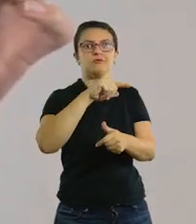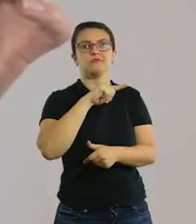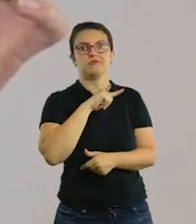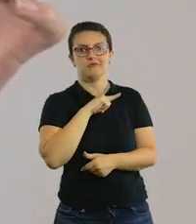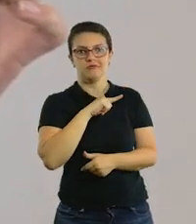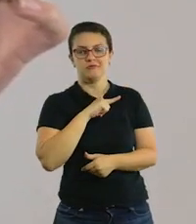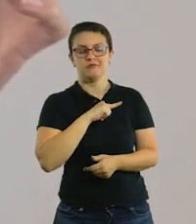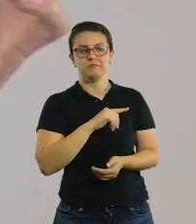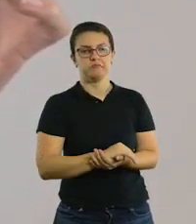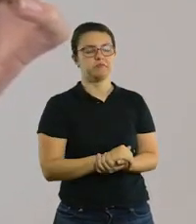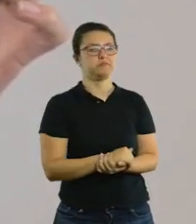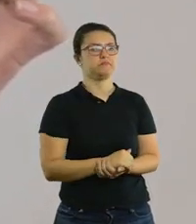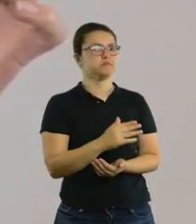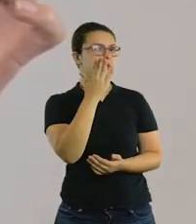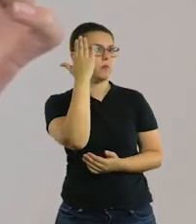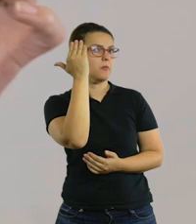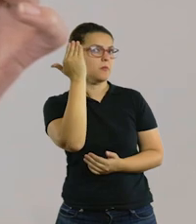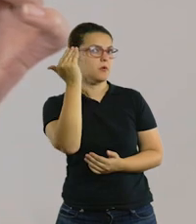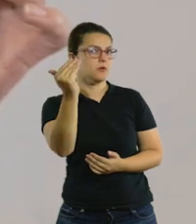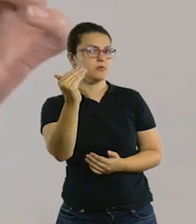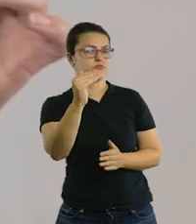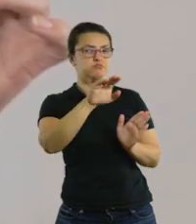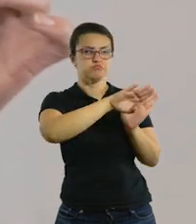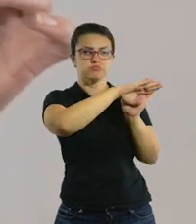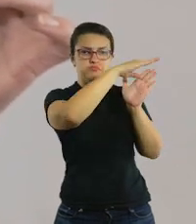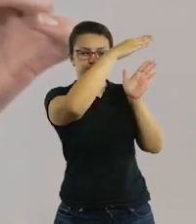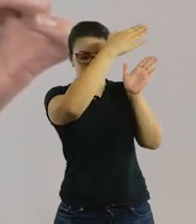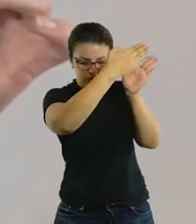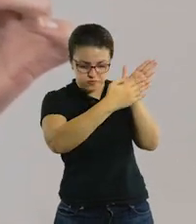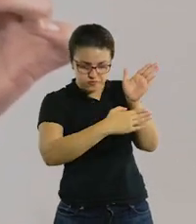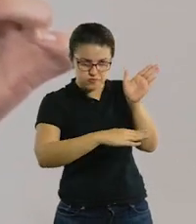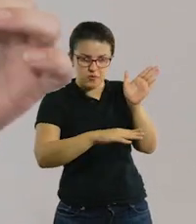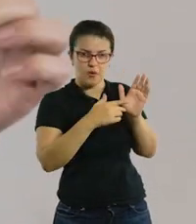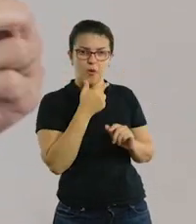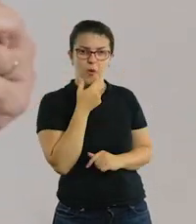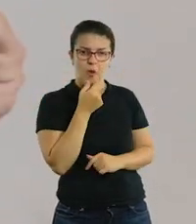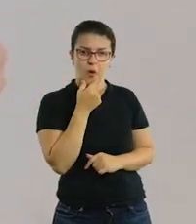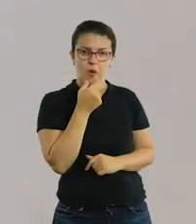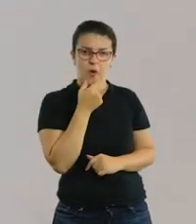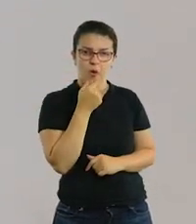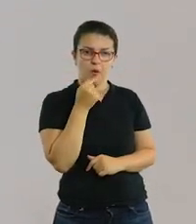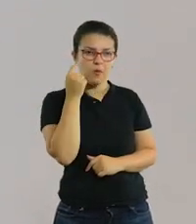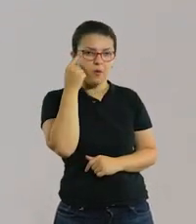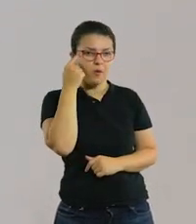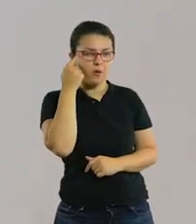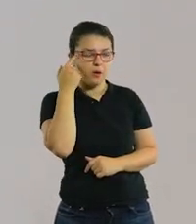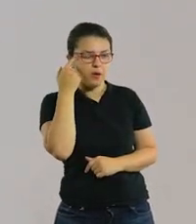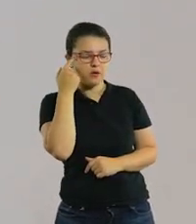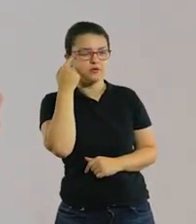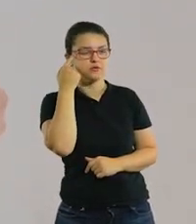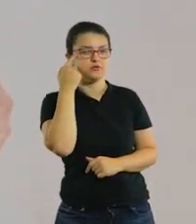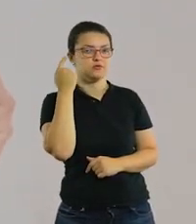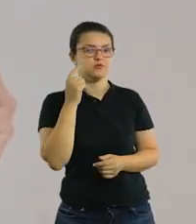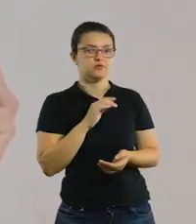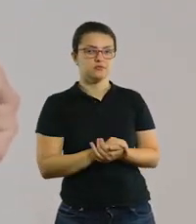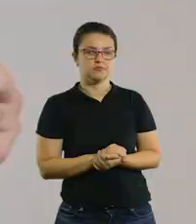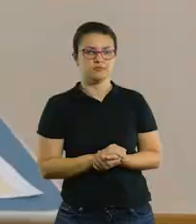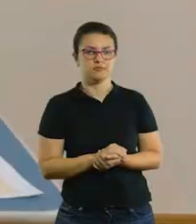Uma famosa, né, obra de arte desse artista japonês, que é o Hokusai.